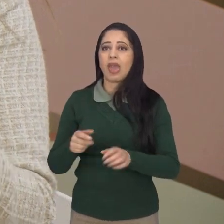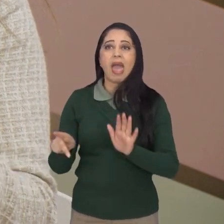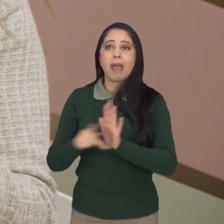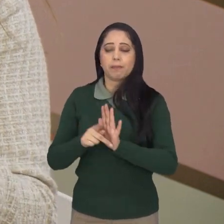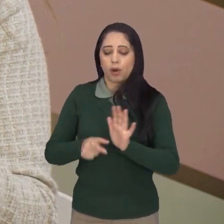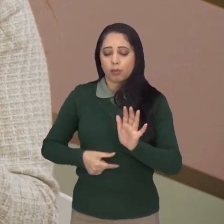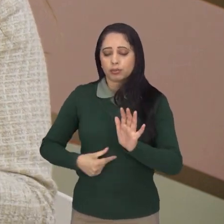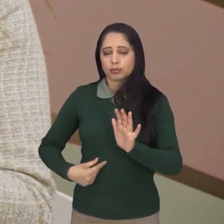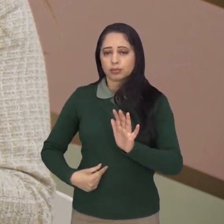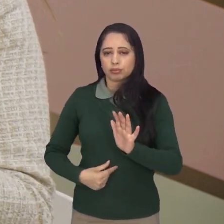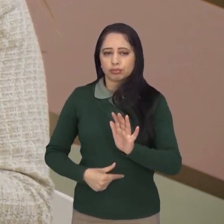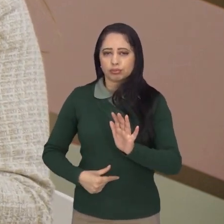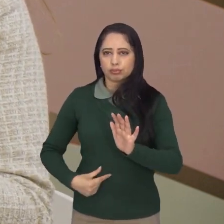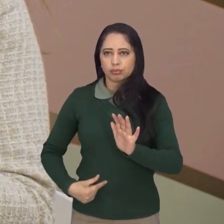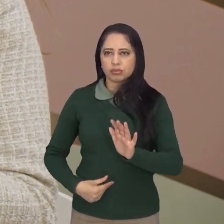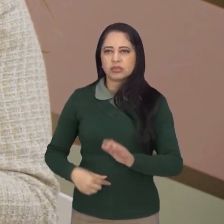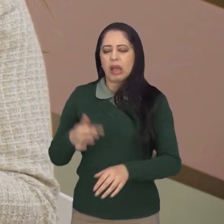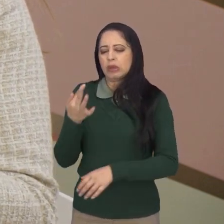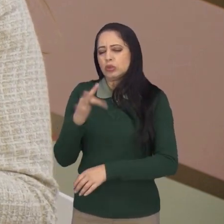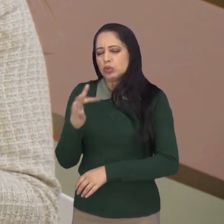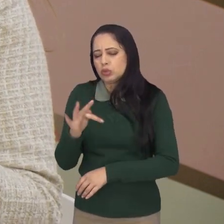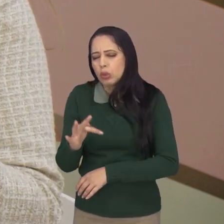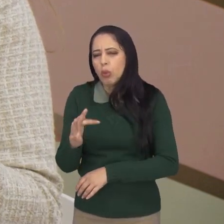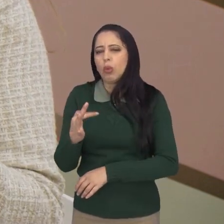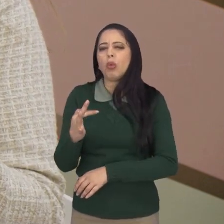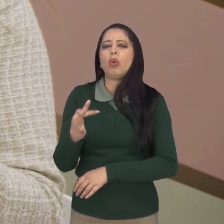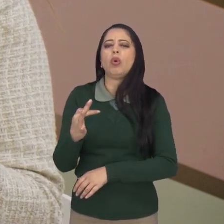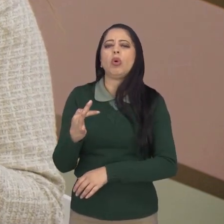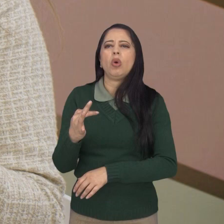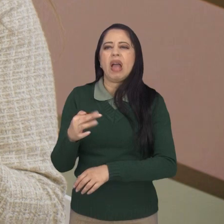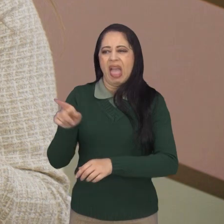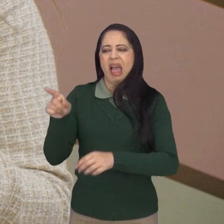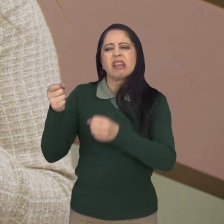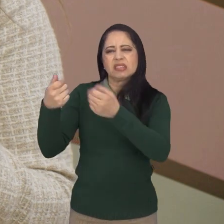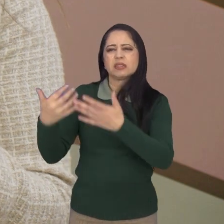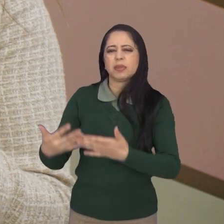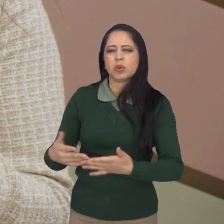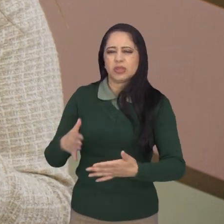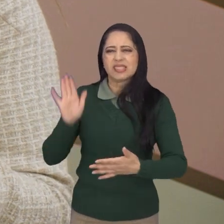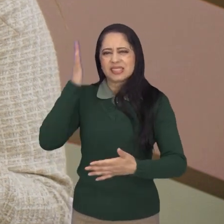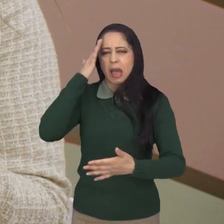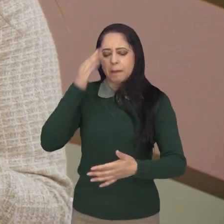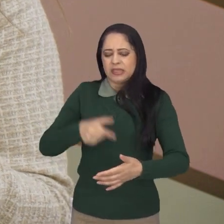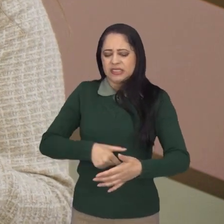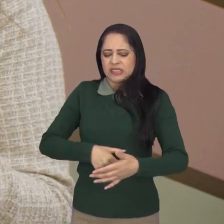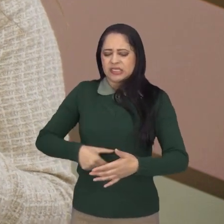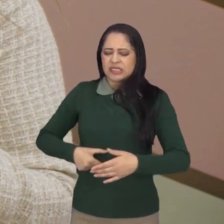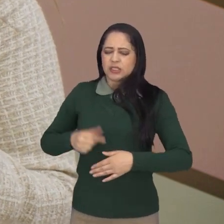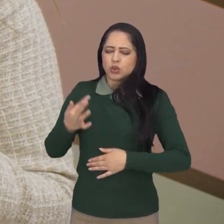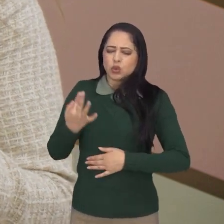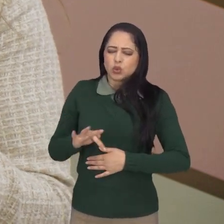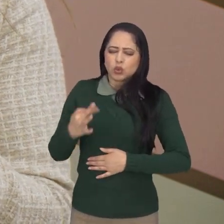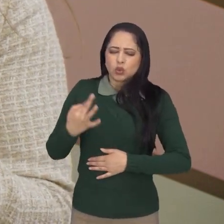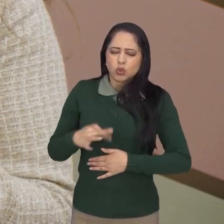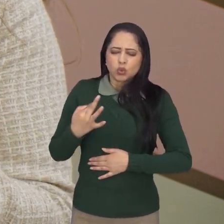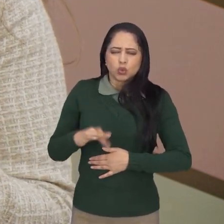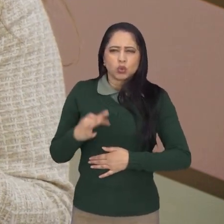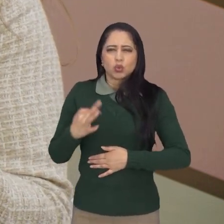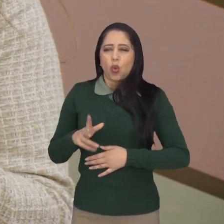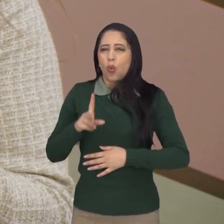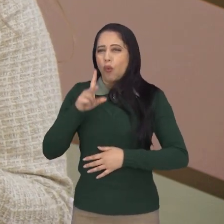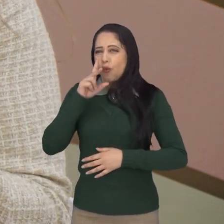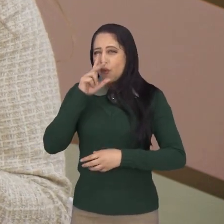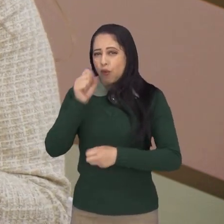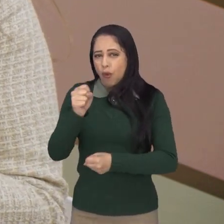sintomas intestinais, dor, a distensão, igual ela explicou, aquela dor ali, a gente fala que é epigástrica, mas uma